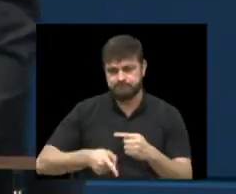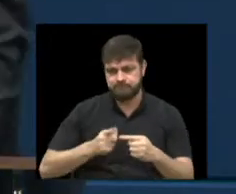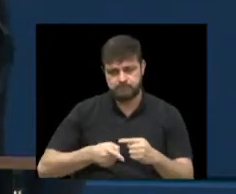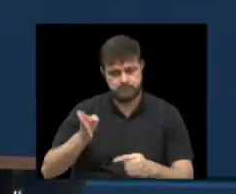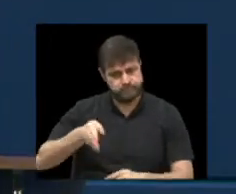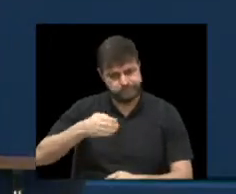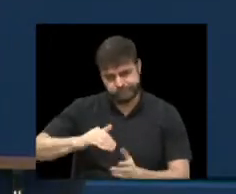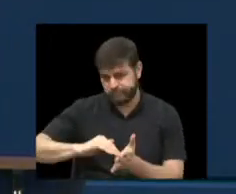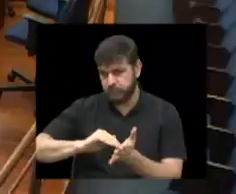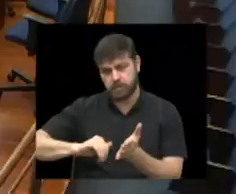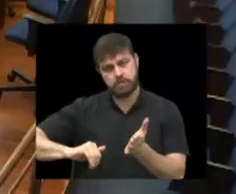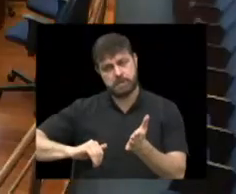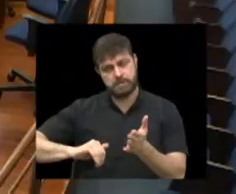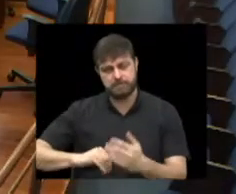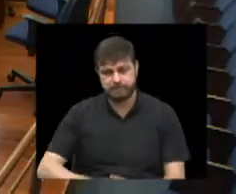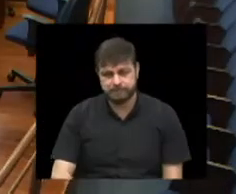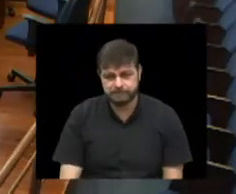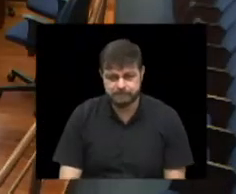Farmácia.